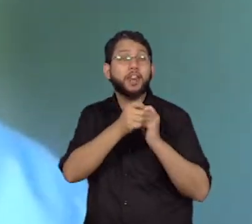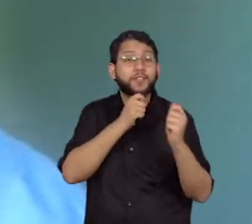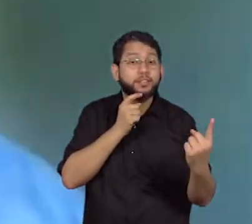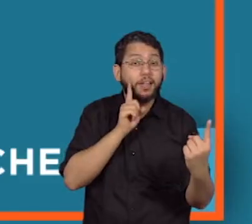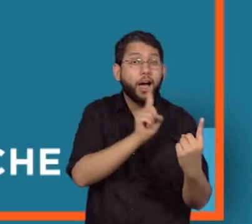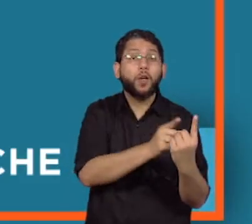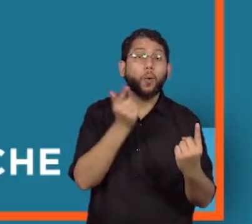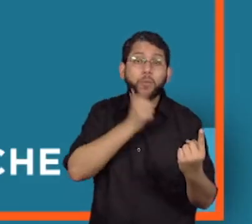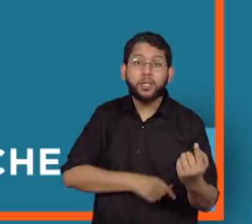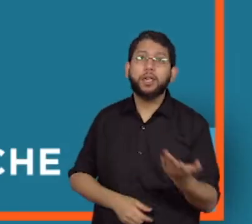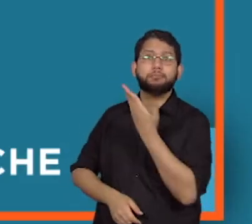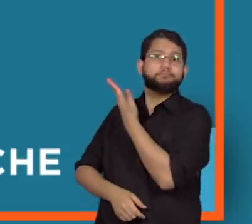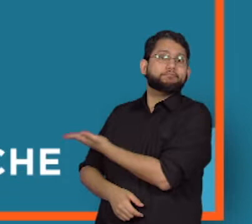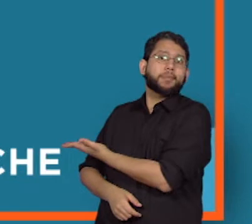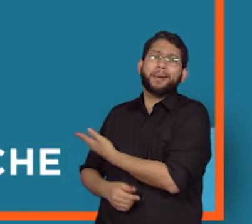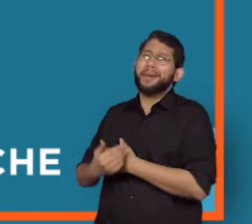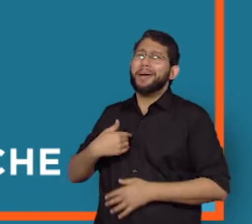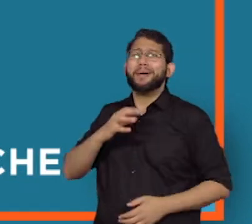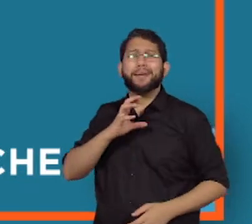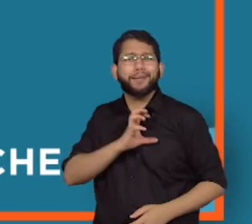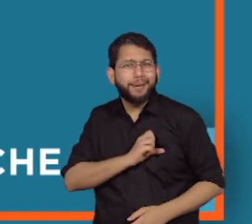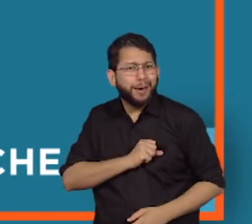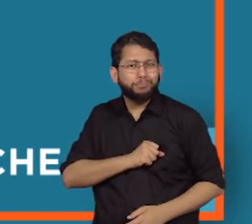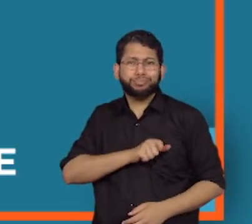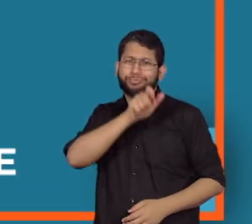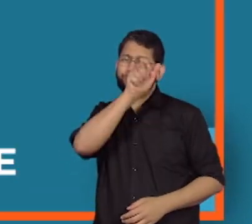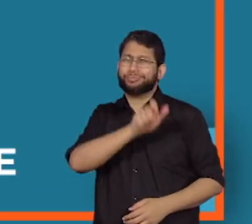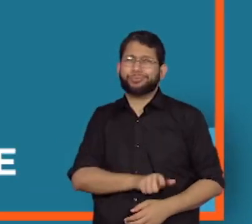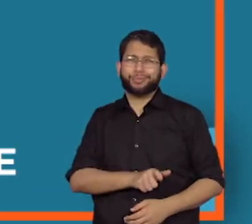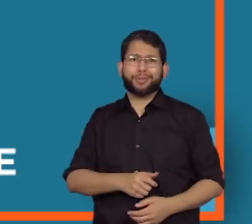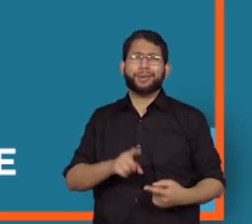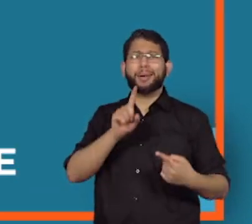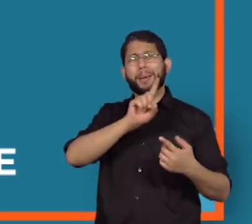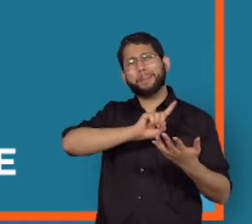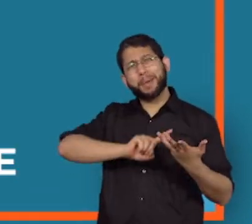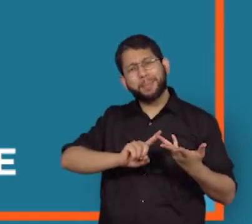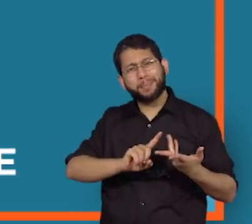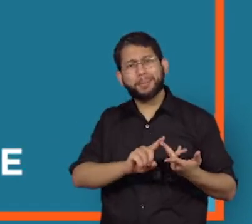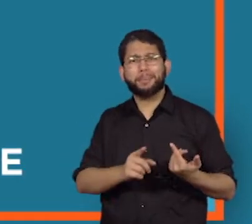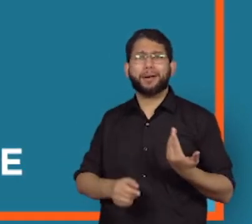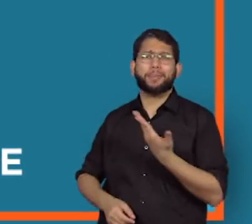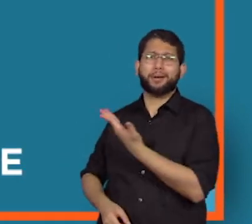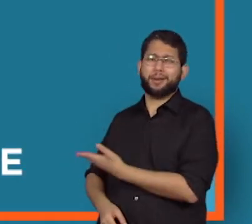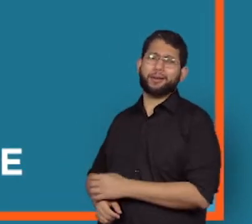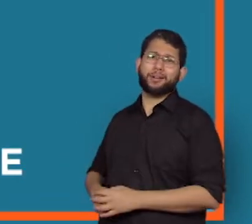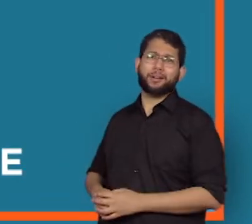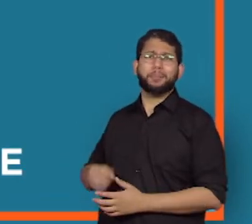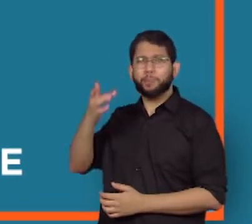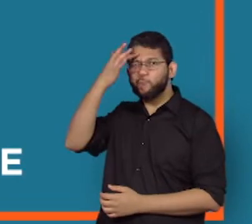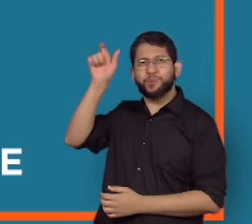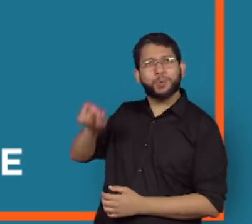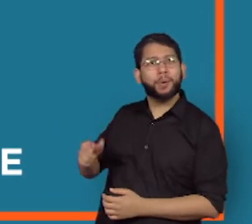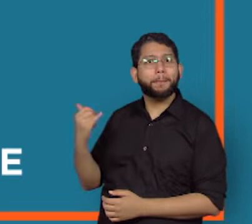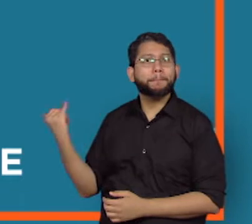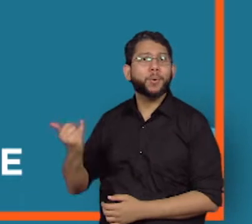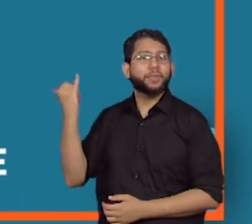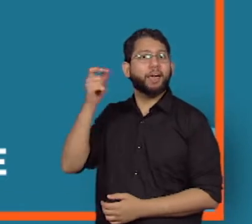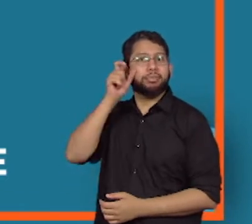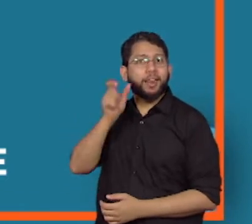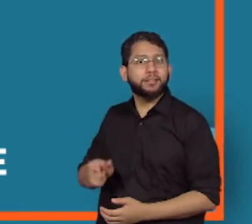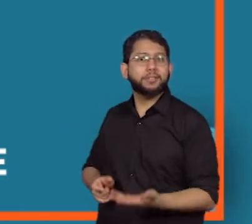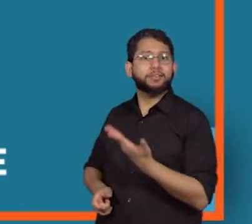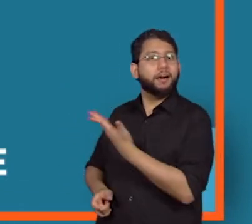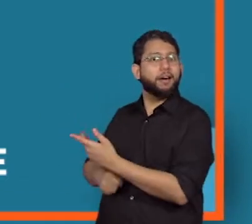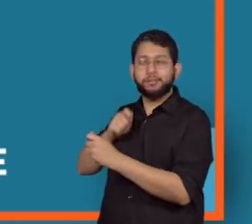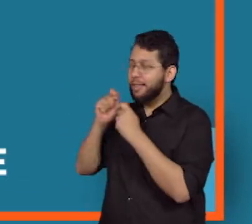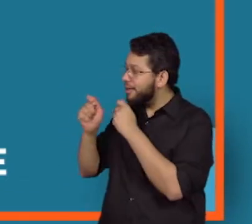Eu entrevistei o Clint Eastwood, que era um ídolo que eu tinha, e conversei com muito famoso, muita gente relevante, interessante. E